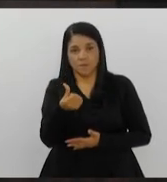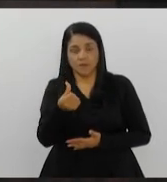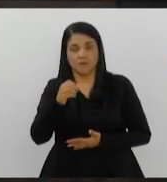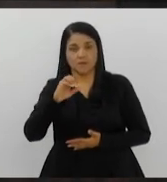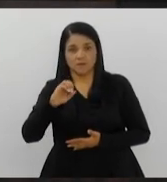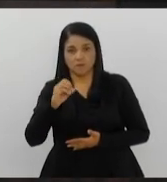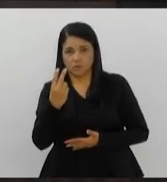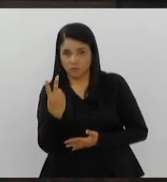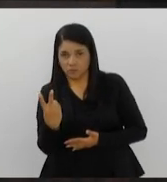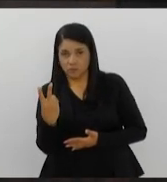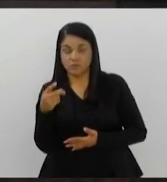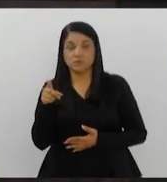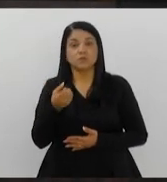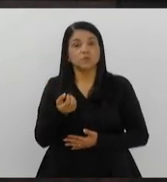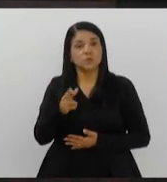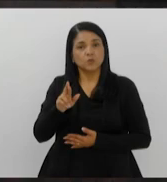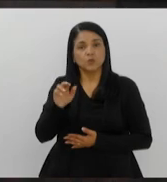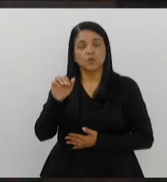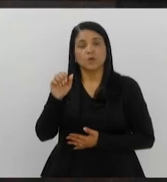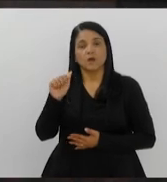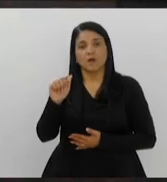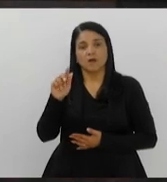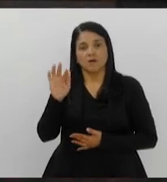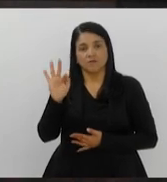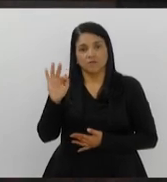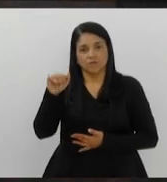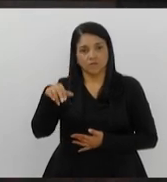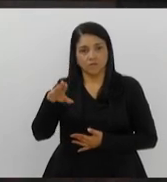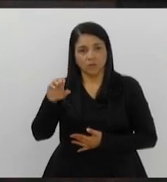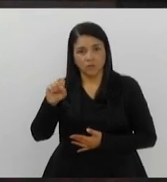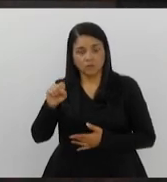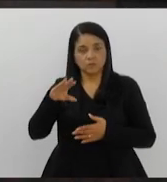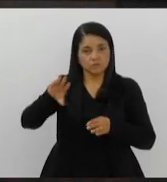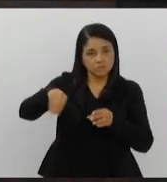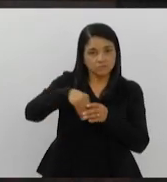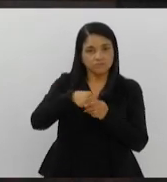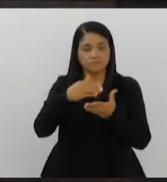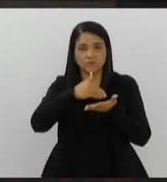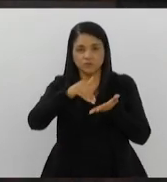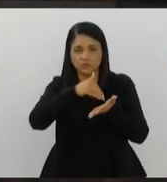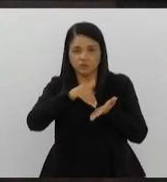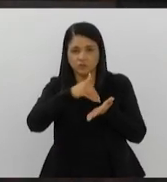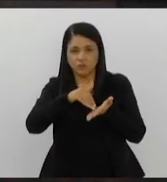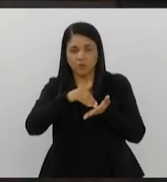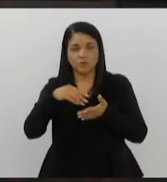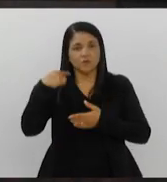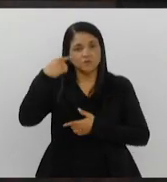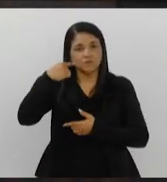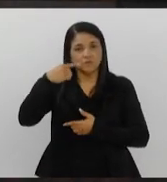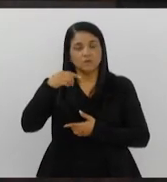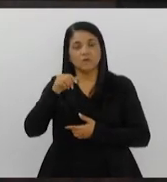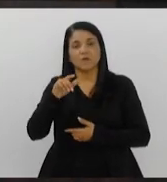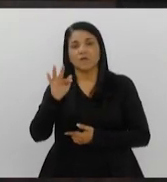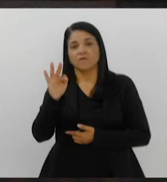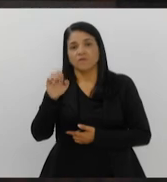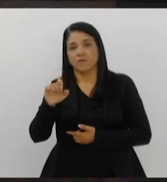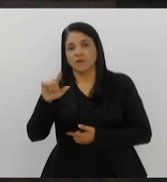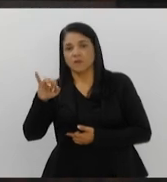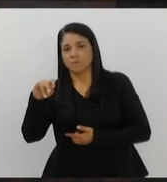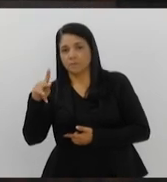8602 Dr Afonso Henrique dest integrou o escritório de advocacia Felipe Amoedo